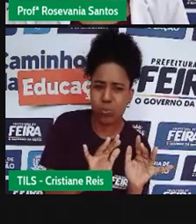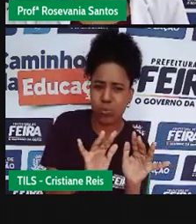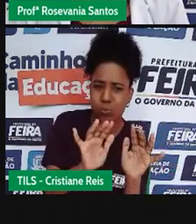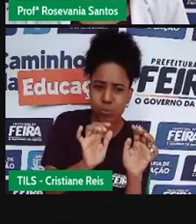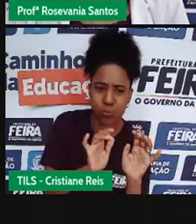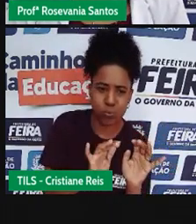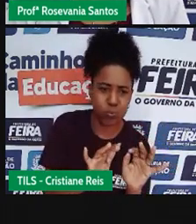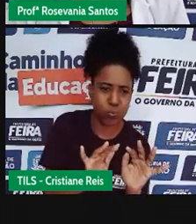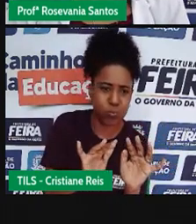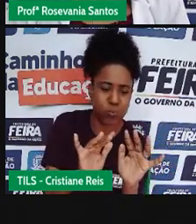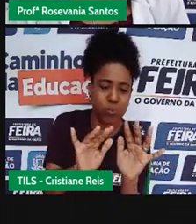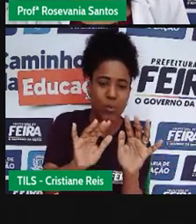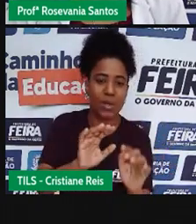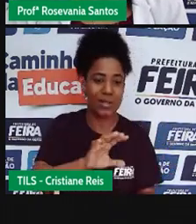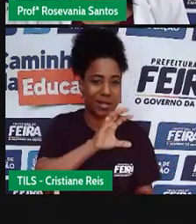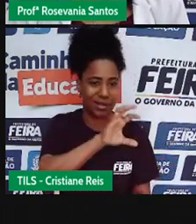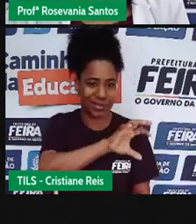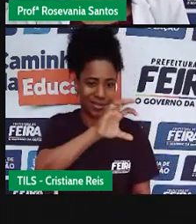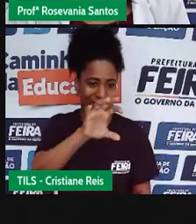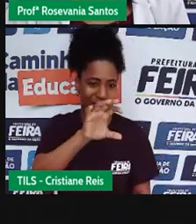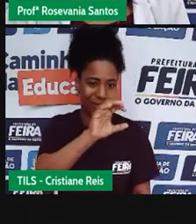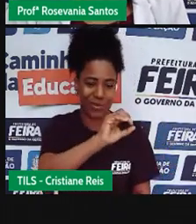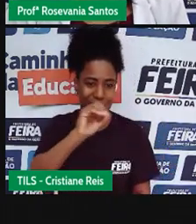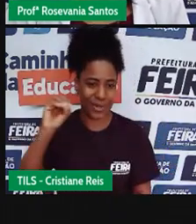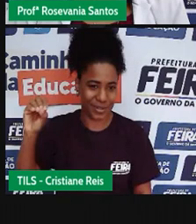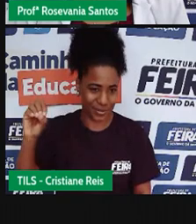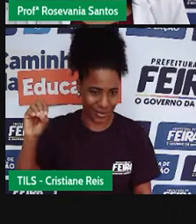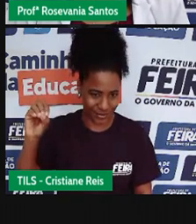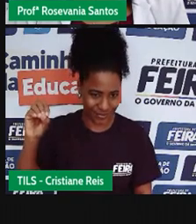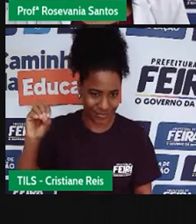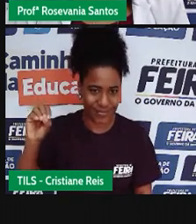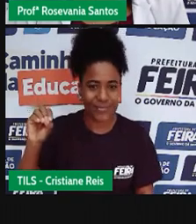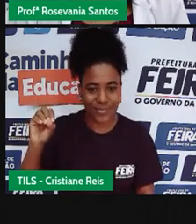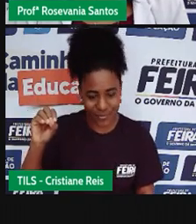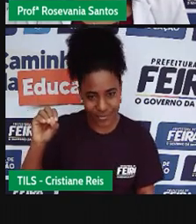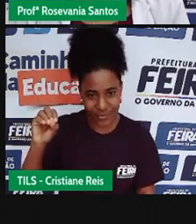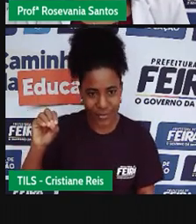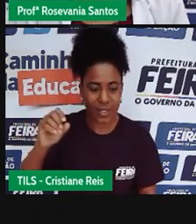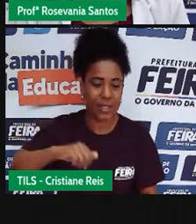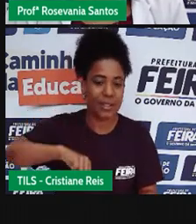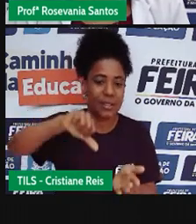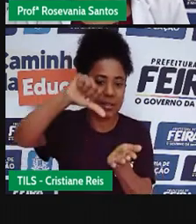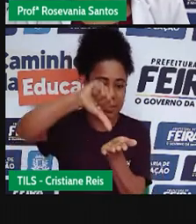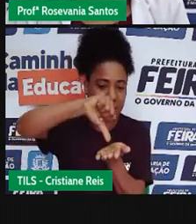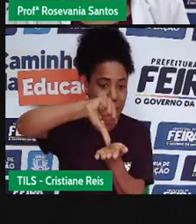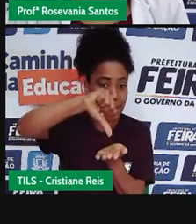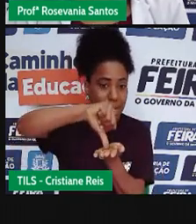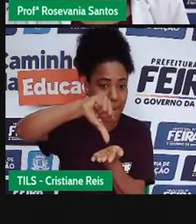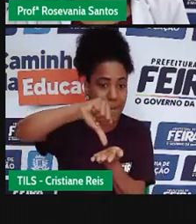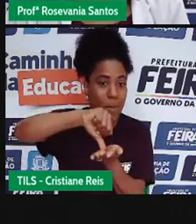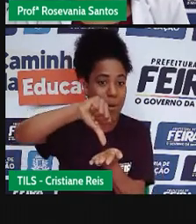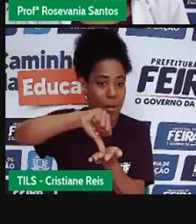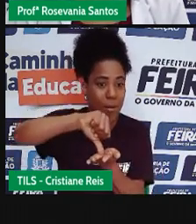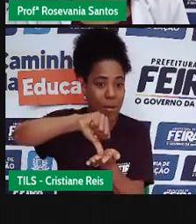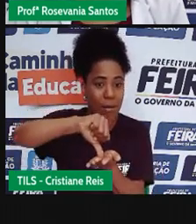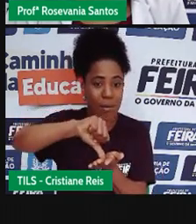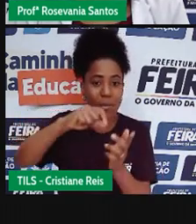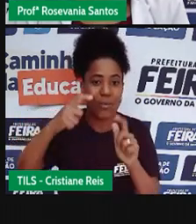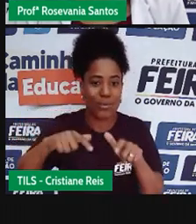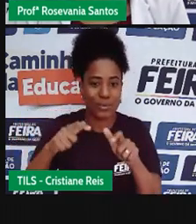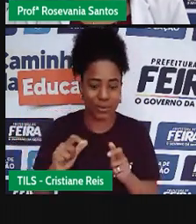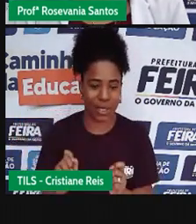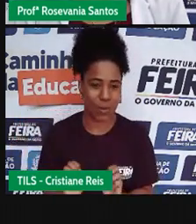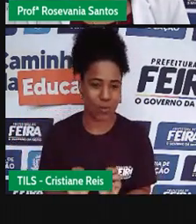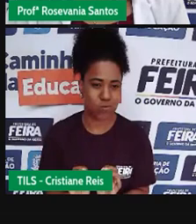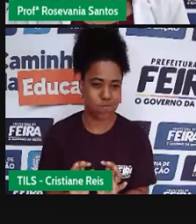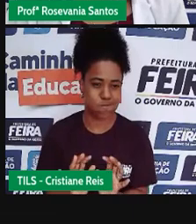região centro-oeste do Brasil. A polar, como o próprio nome já está dizendo, vem na área dos polos e pegando o Oceano